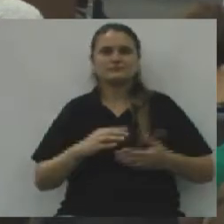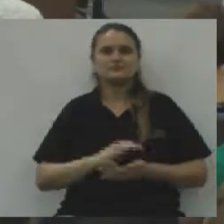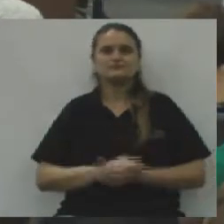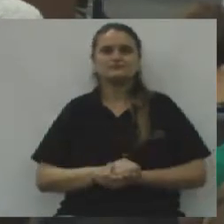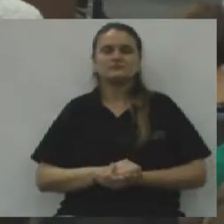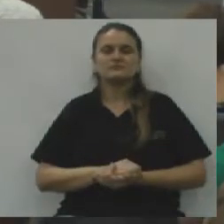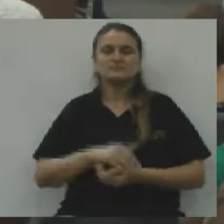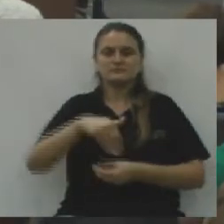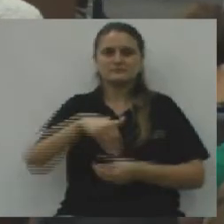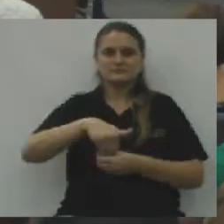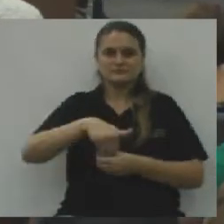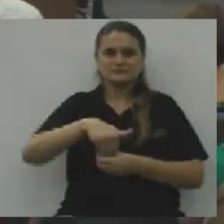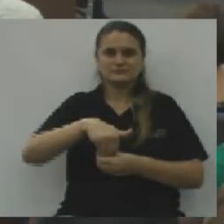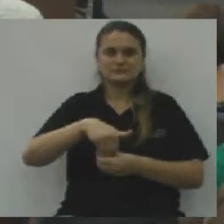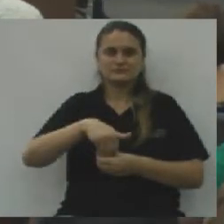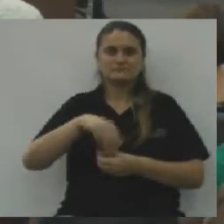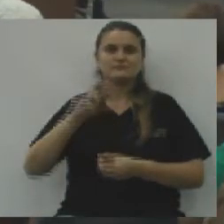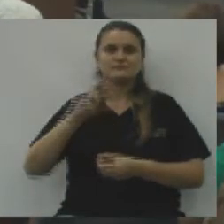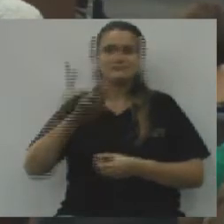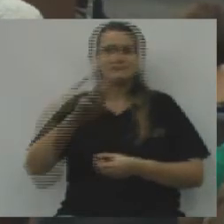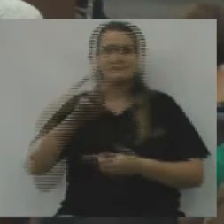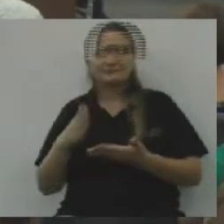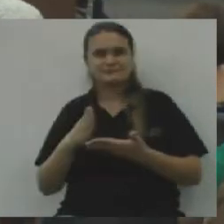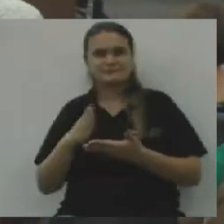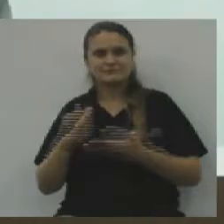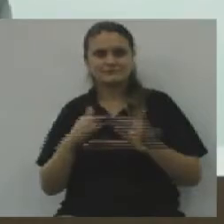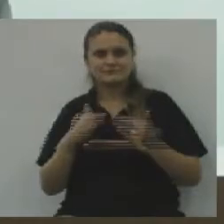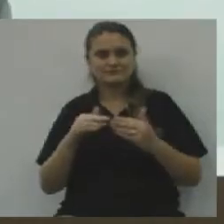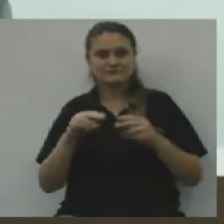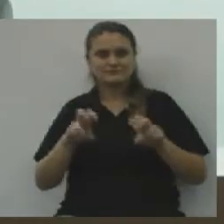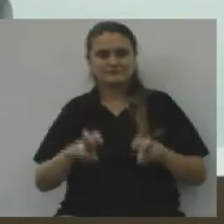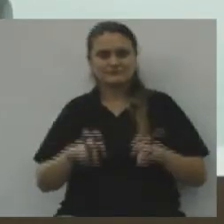Em votação, senhores vereadores que aprovam, permaneçam como estão.